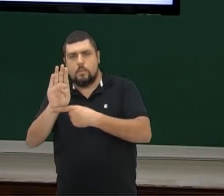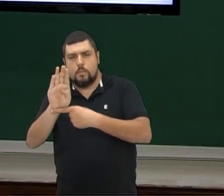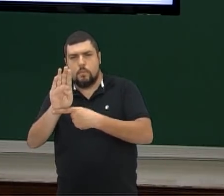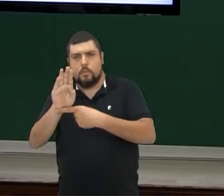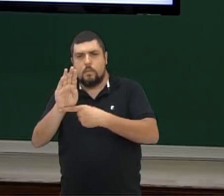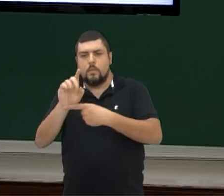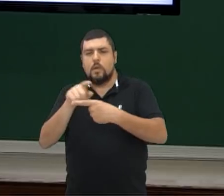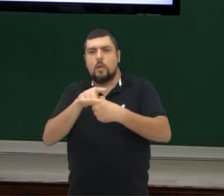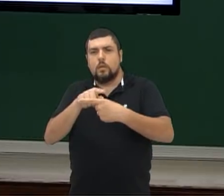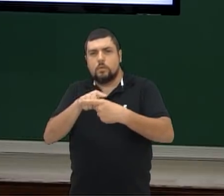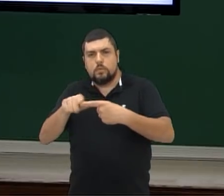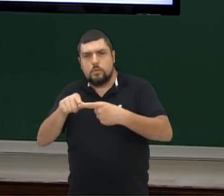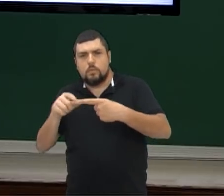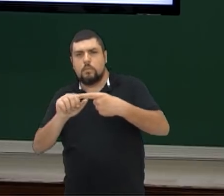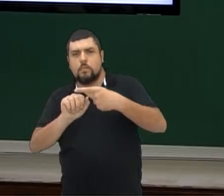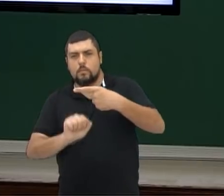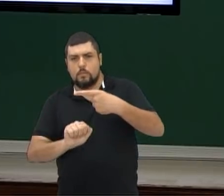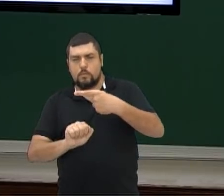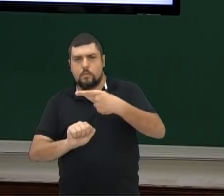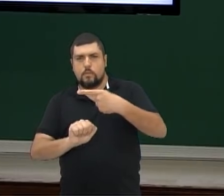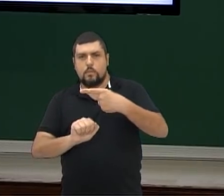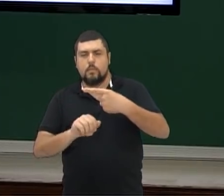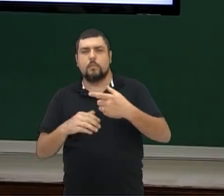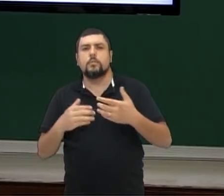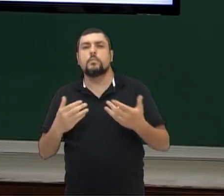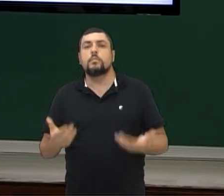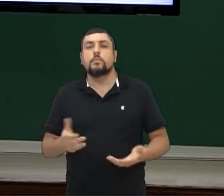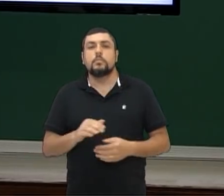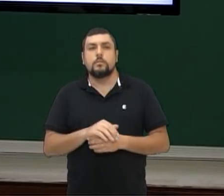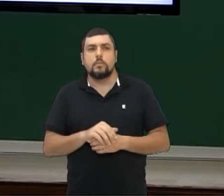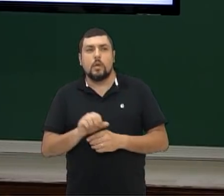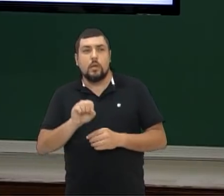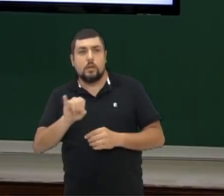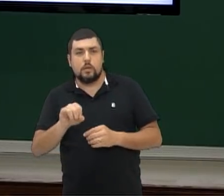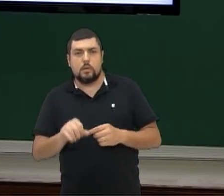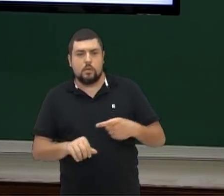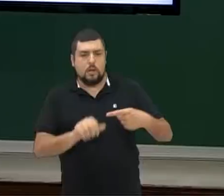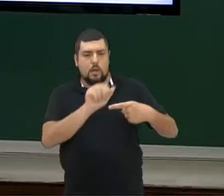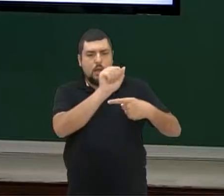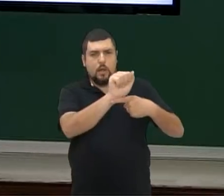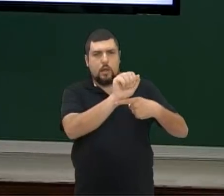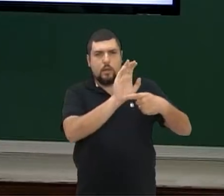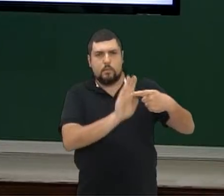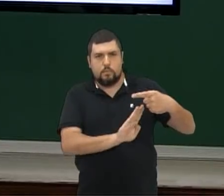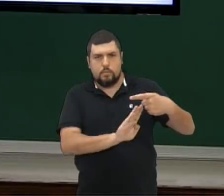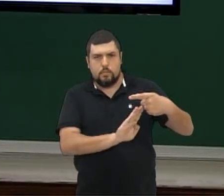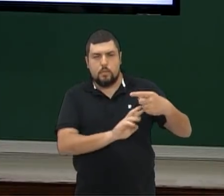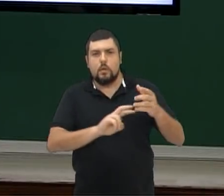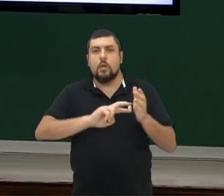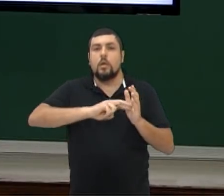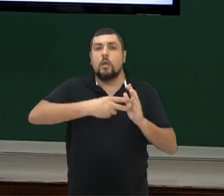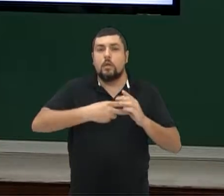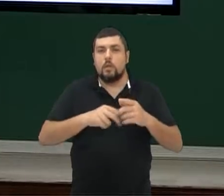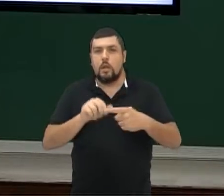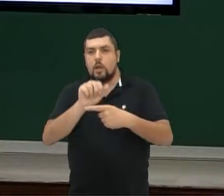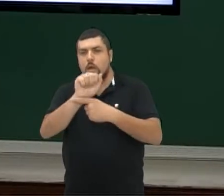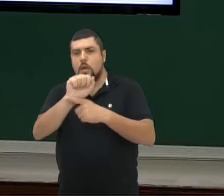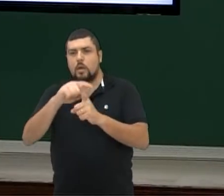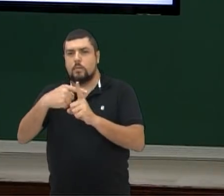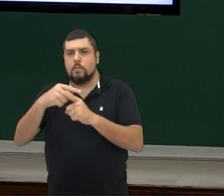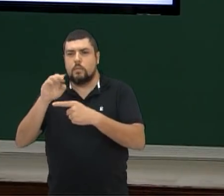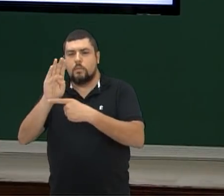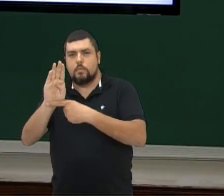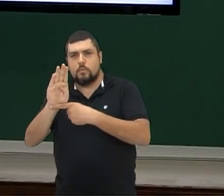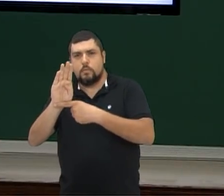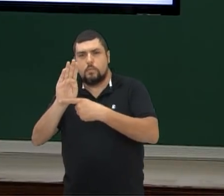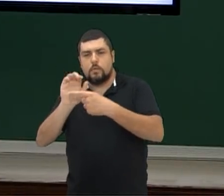A, você vai ter essa mesma proporção, essa mesma condição de proporção.